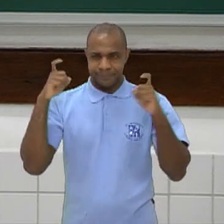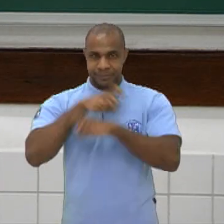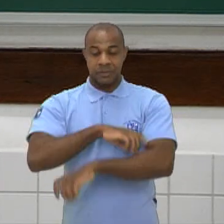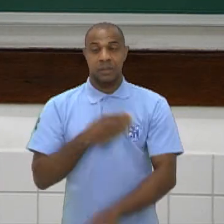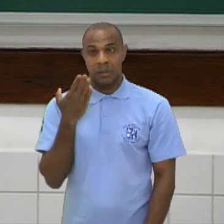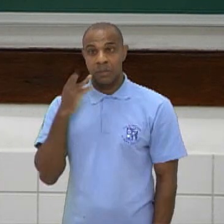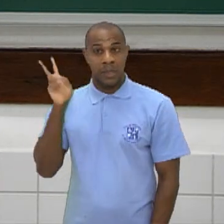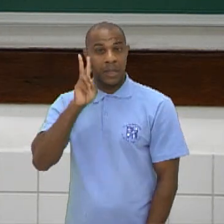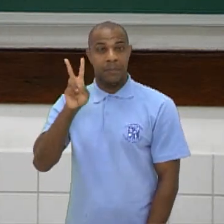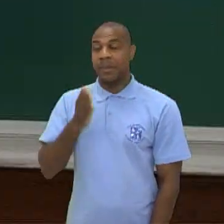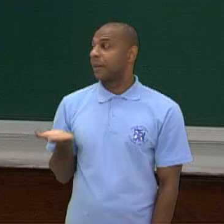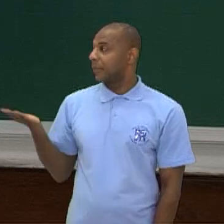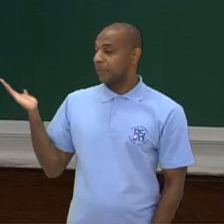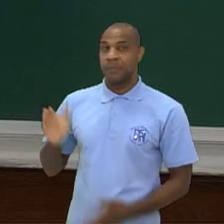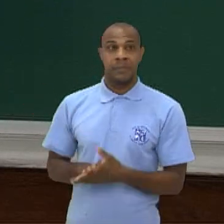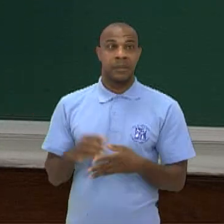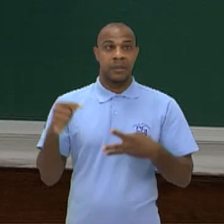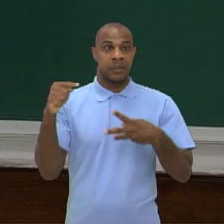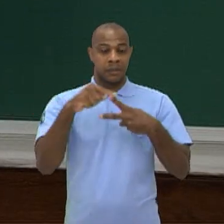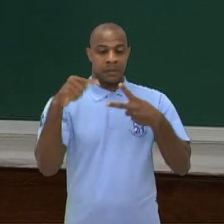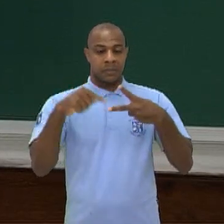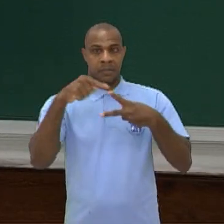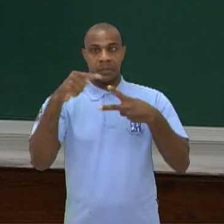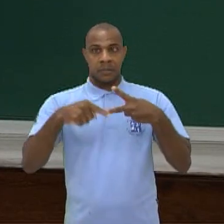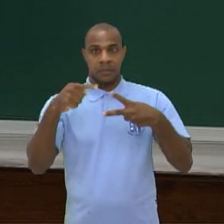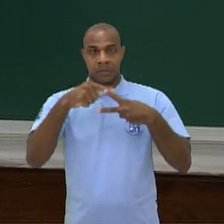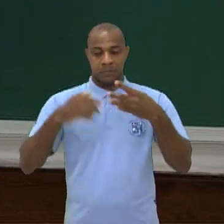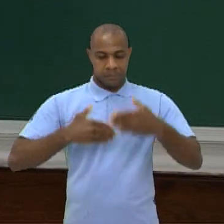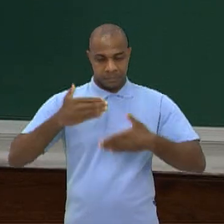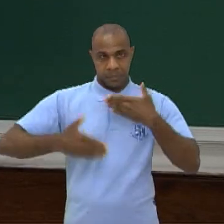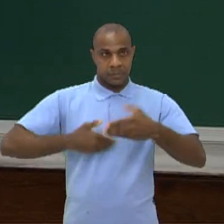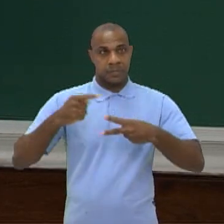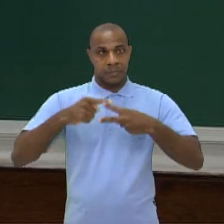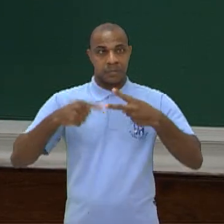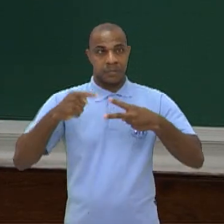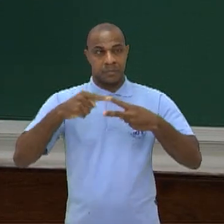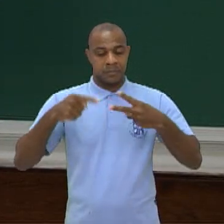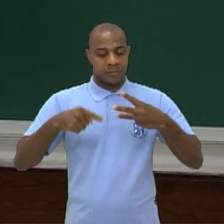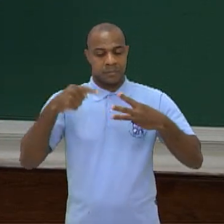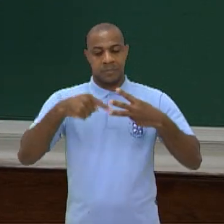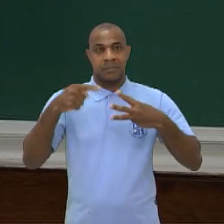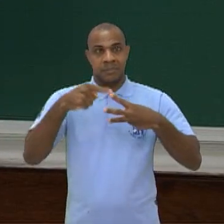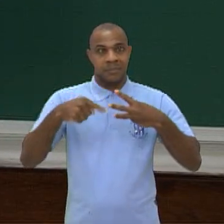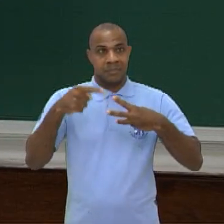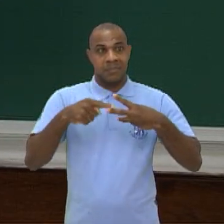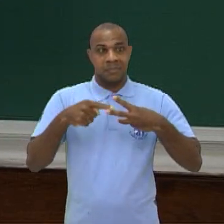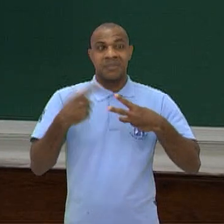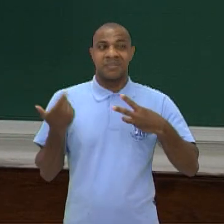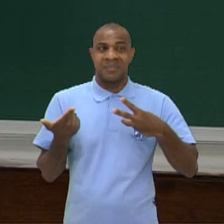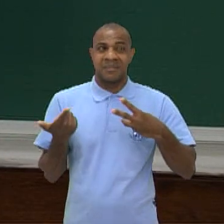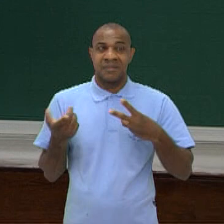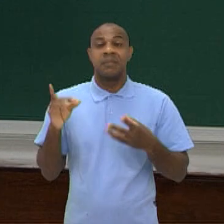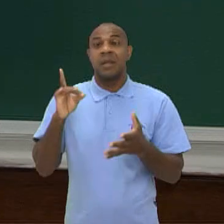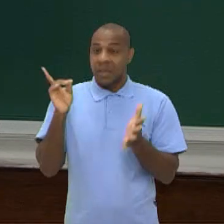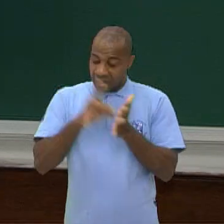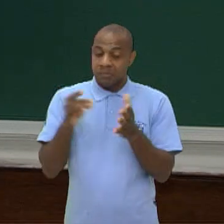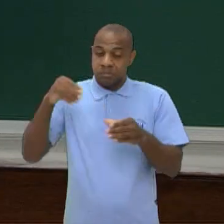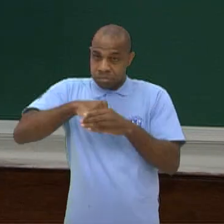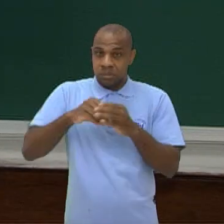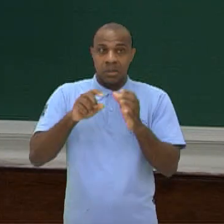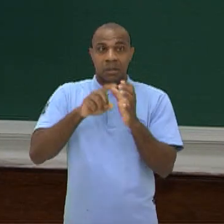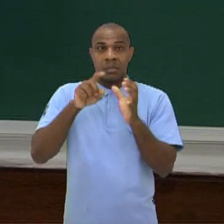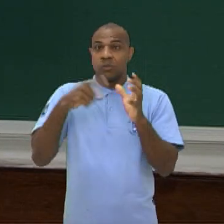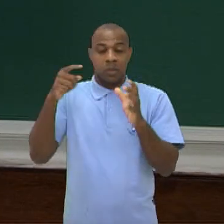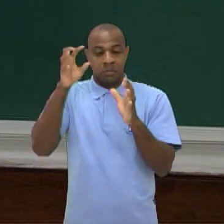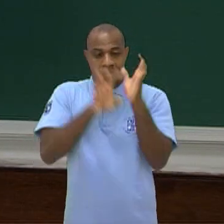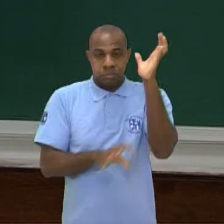vamos relembrar aqui, gente. Esses dois primeiros processos aqui, o ciclo de Krebs e a glicólise, na verdade, nem fazem parte da fotossíntese, eles fazem parte de um